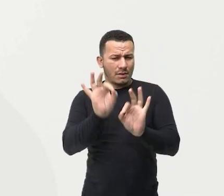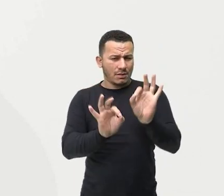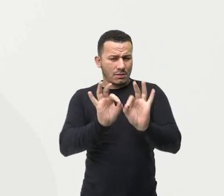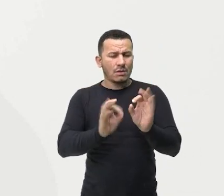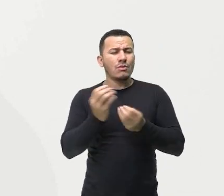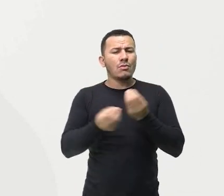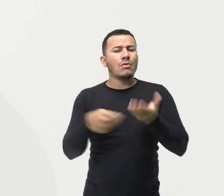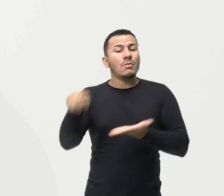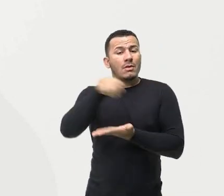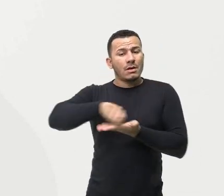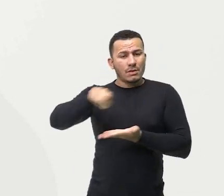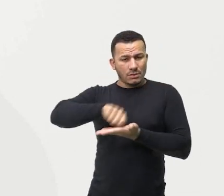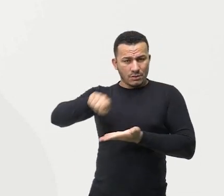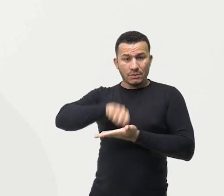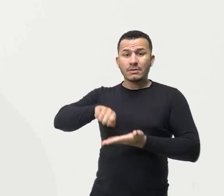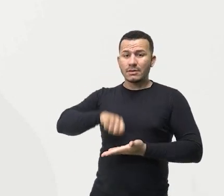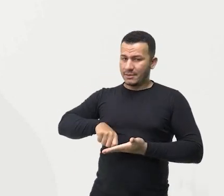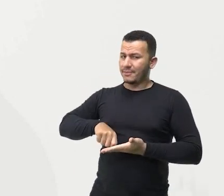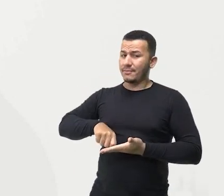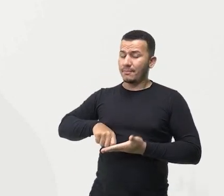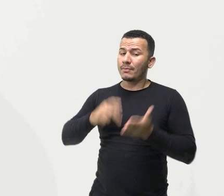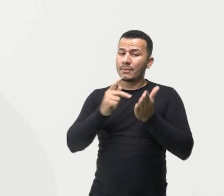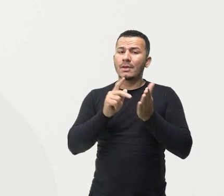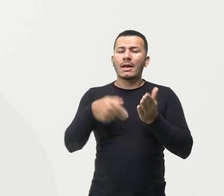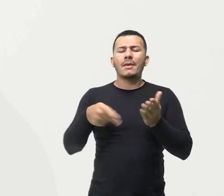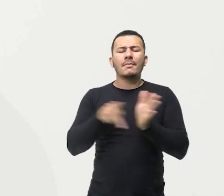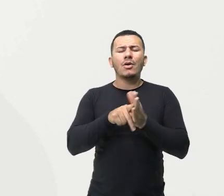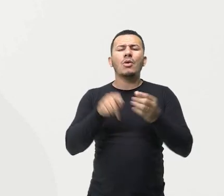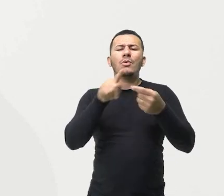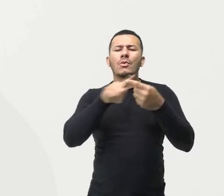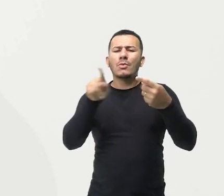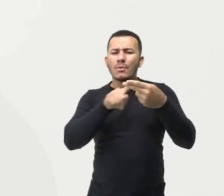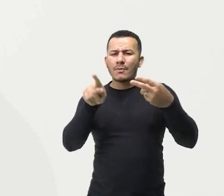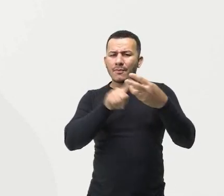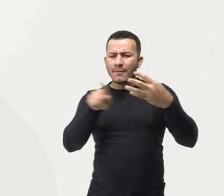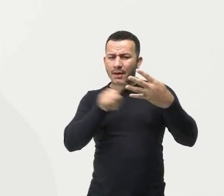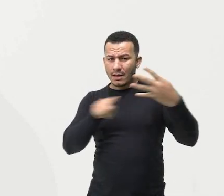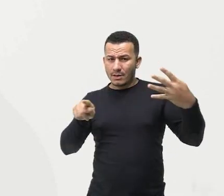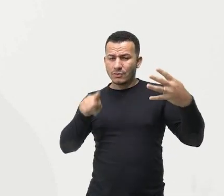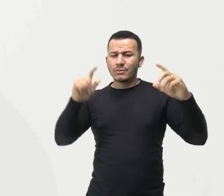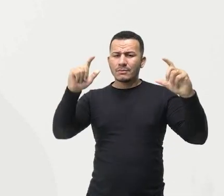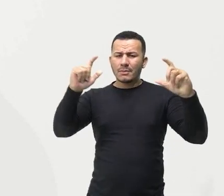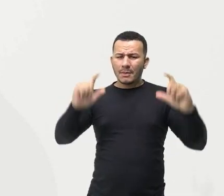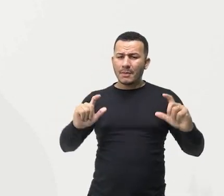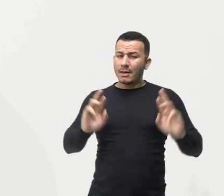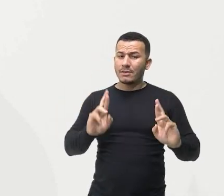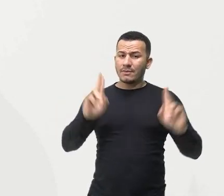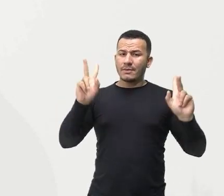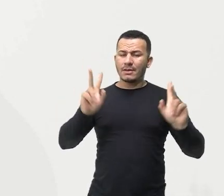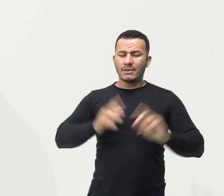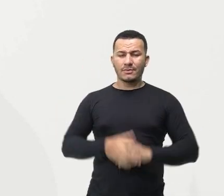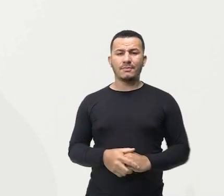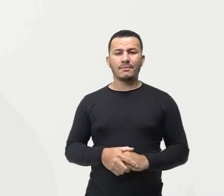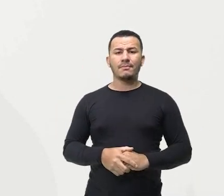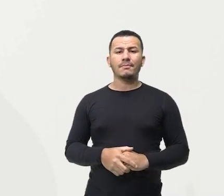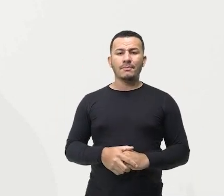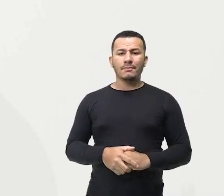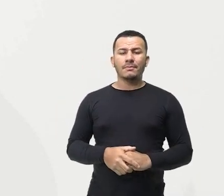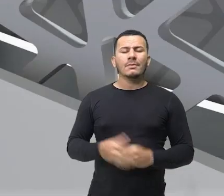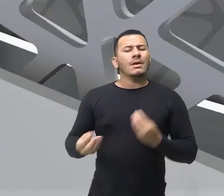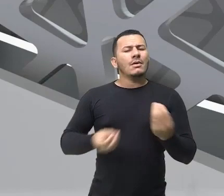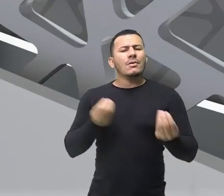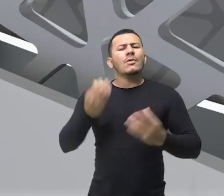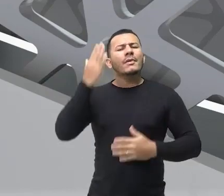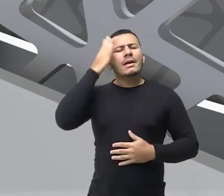a escrita, certo? Em versos, que é diferente da escrita em parágrafos. Para que a gente possa